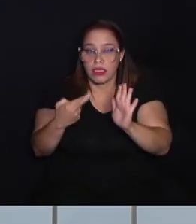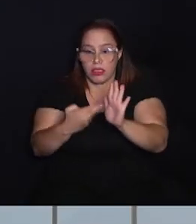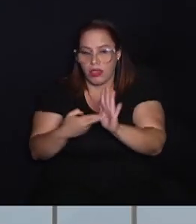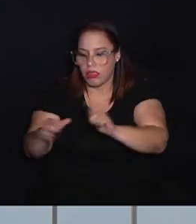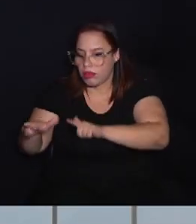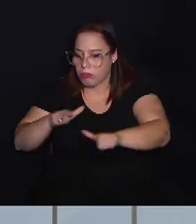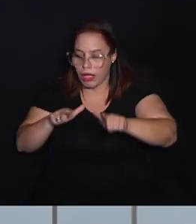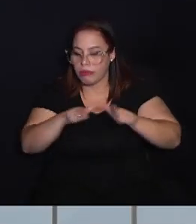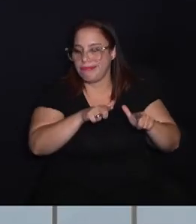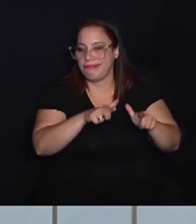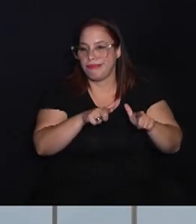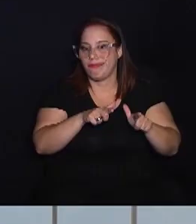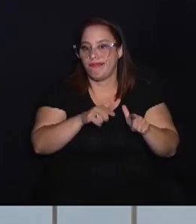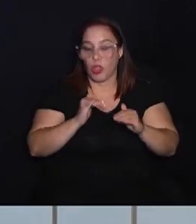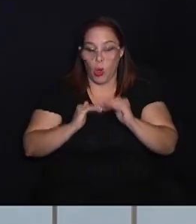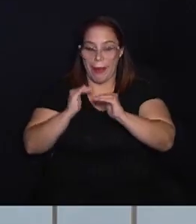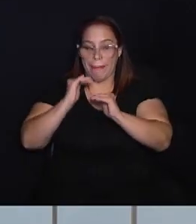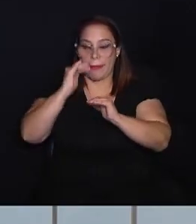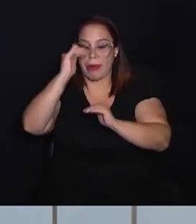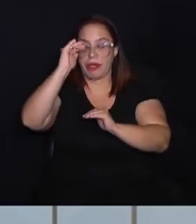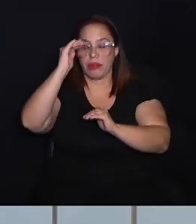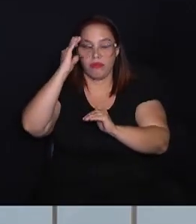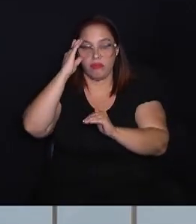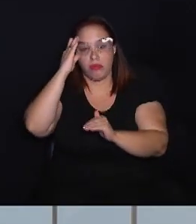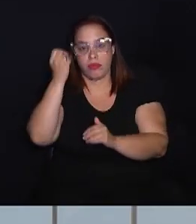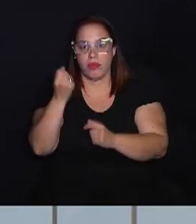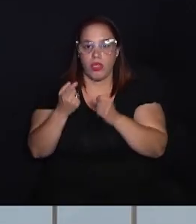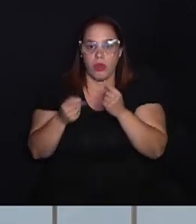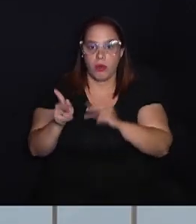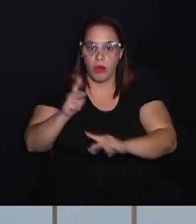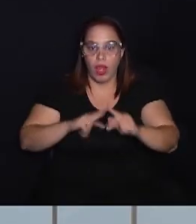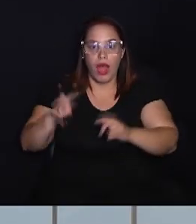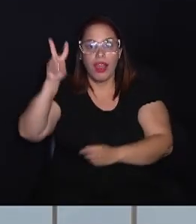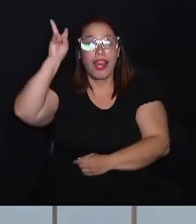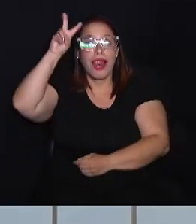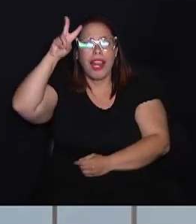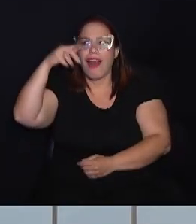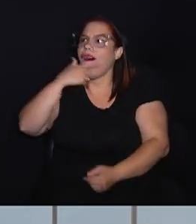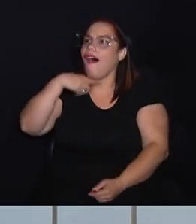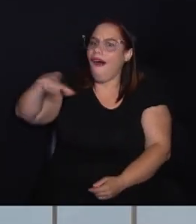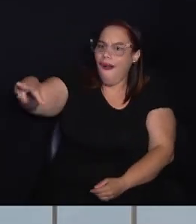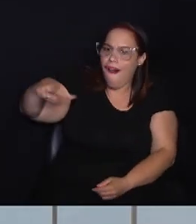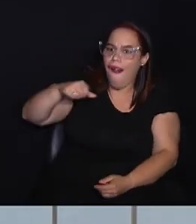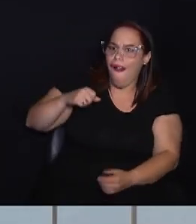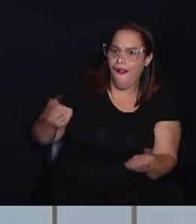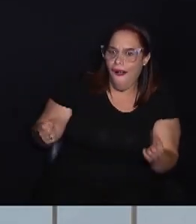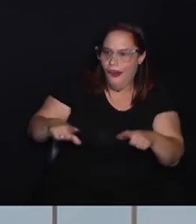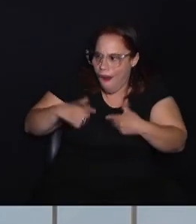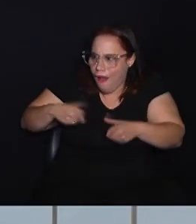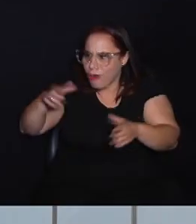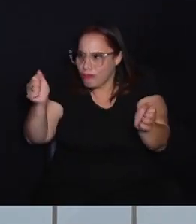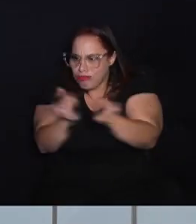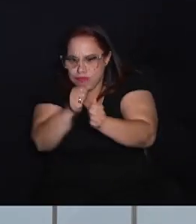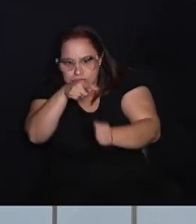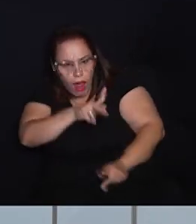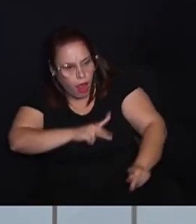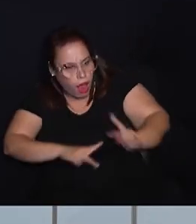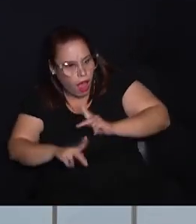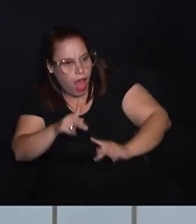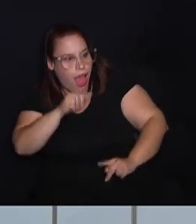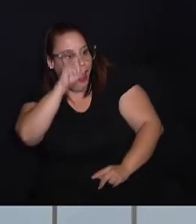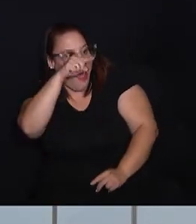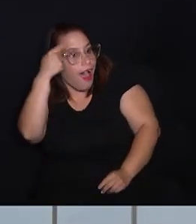assim, é como se fosse o primeiro mandato. Tá. Apesar de ser o 7º, né? Eu acho que toda eleição é um novo processo, um aprendizado e sempre